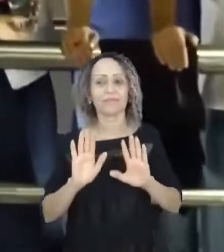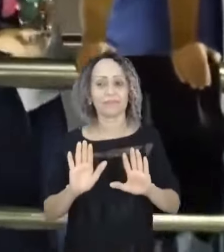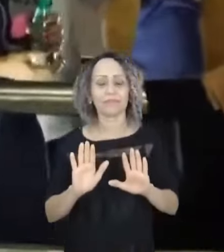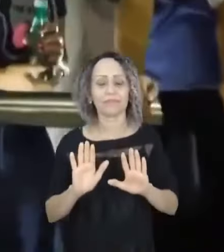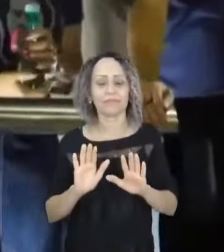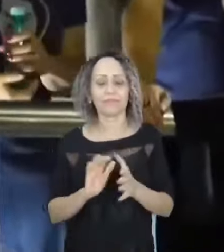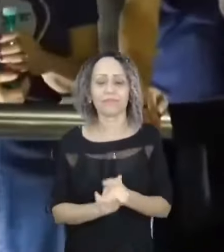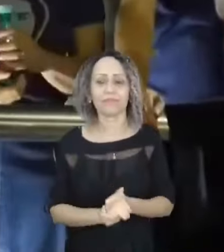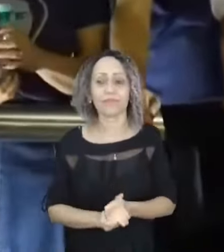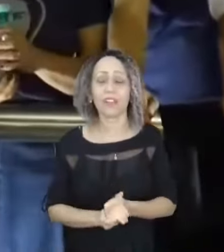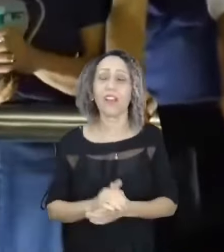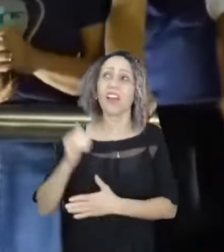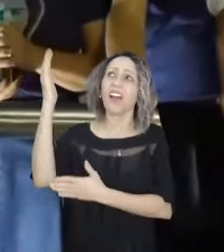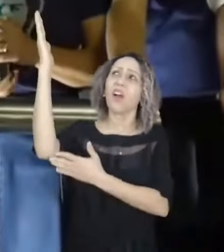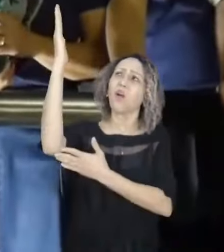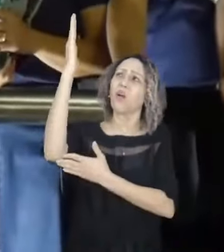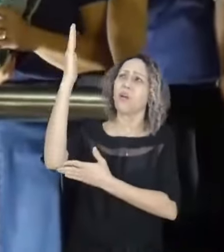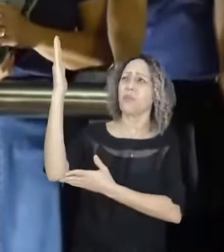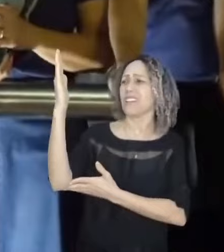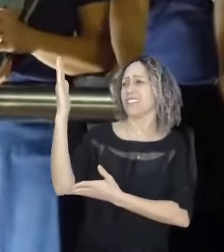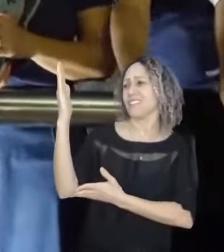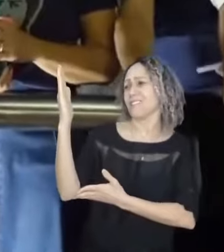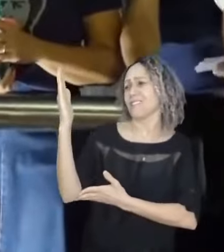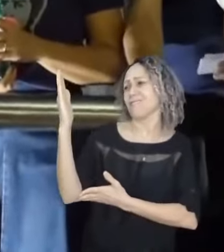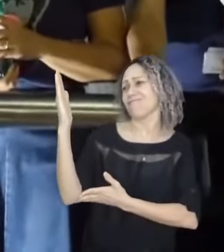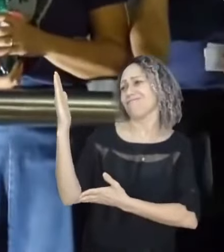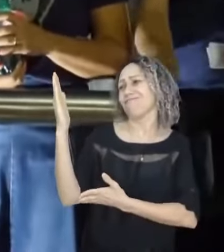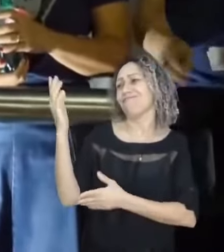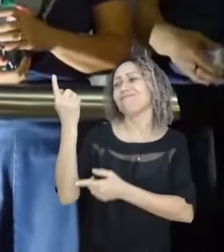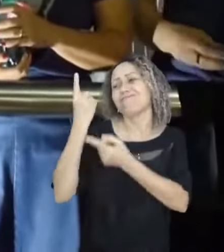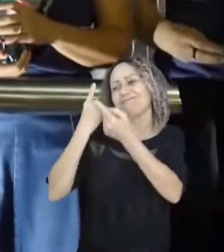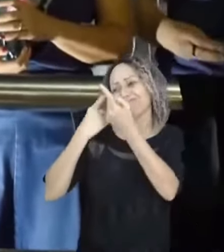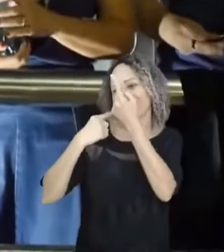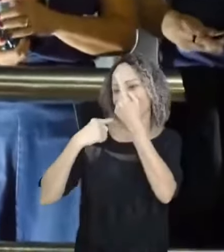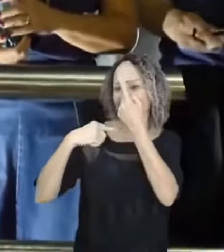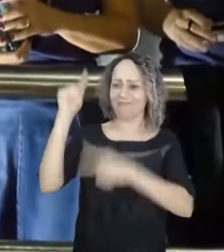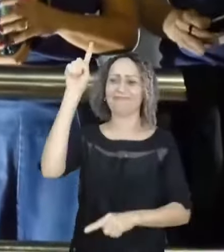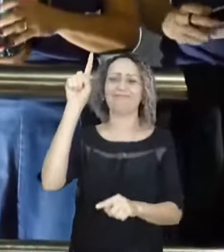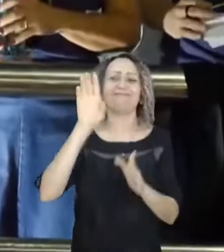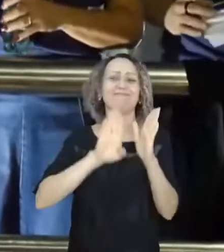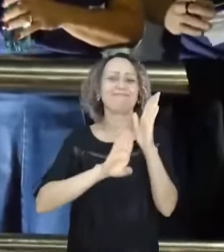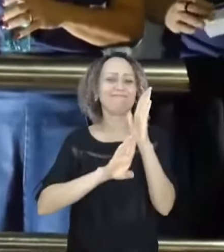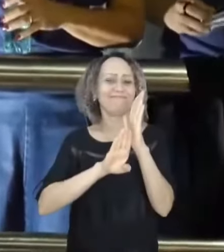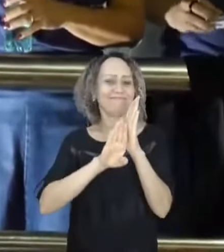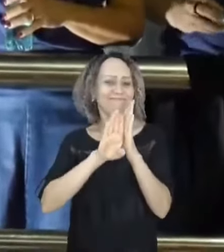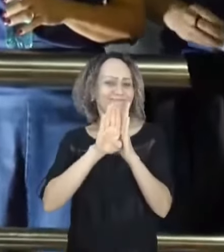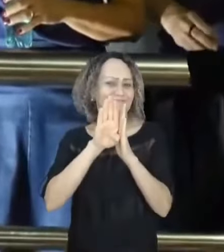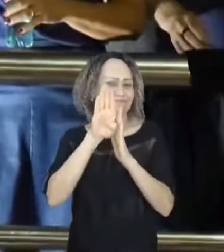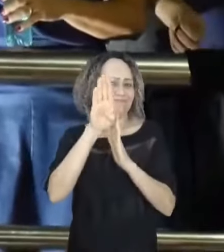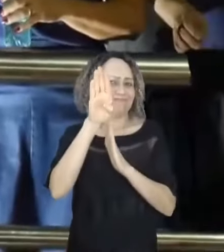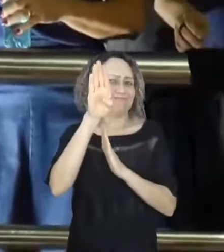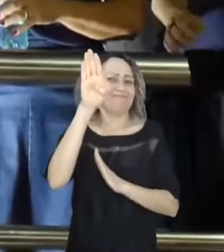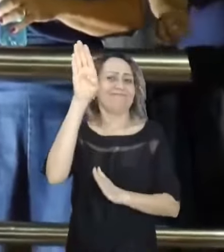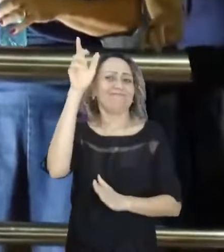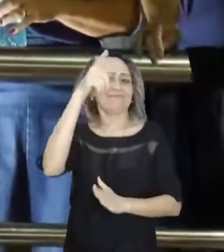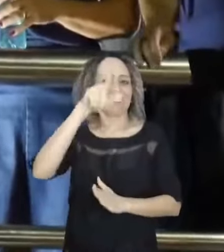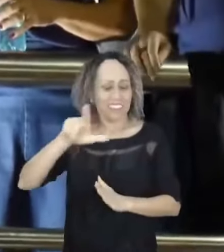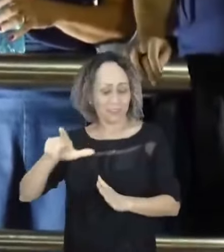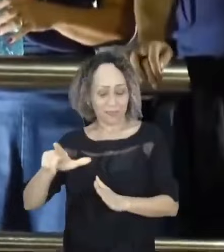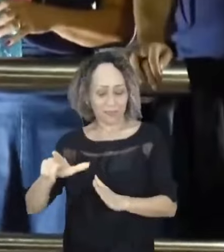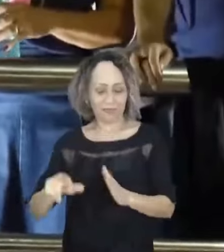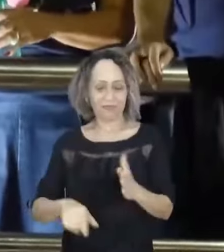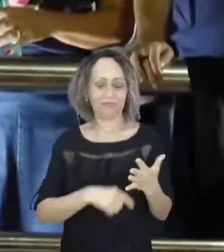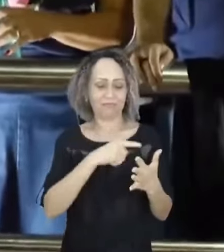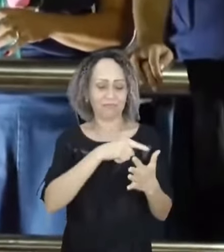que o Brasil vai ser reconstruído. E eu vou dizer para vocês algumas coisas que vão